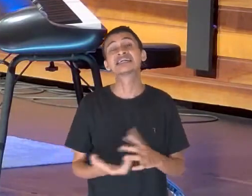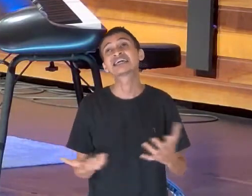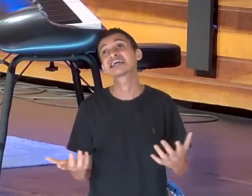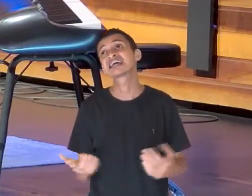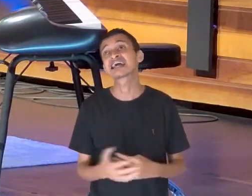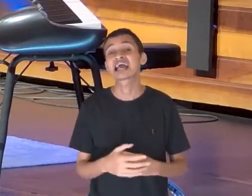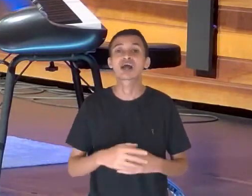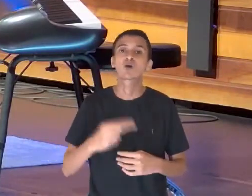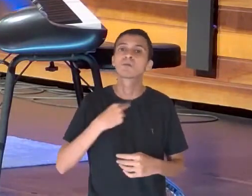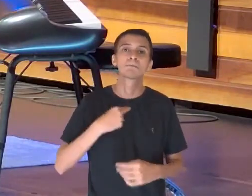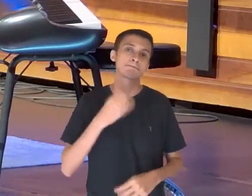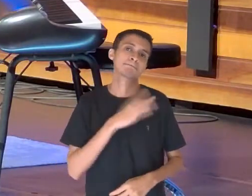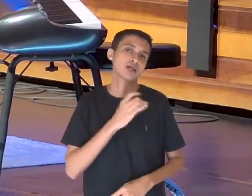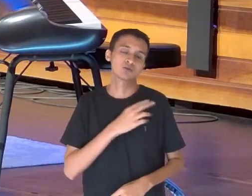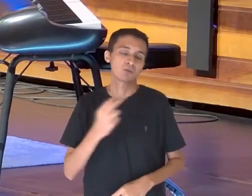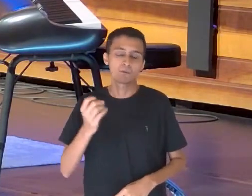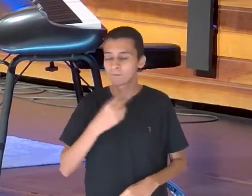é covardia.